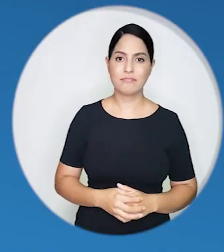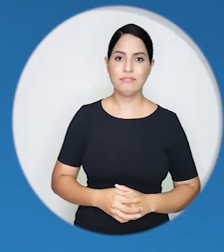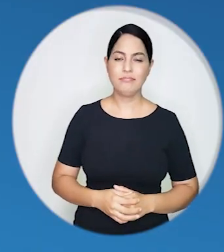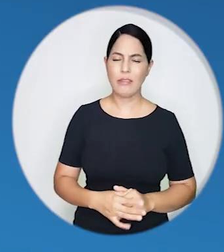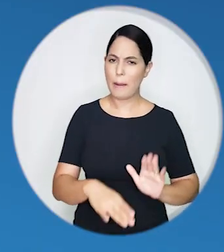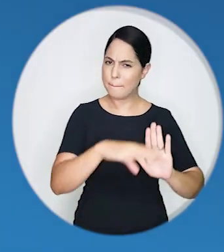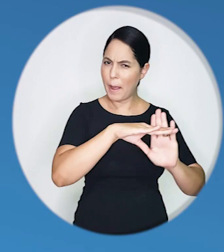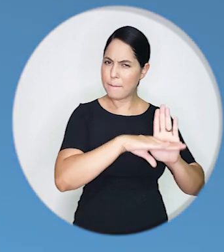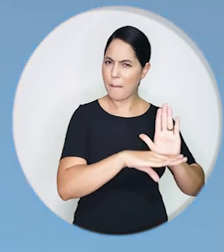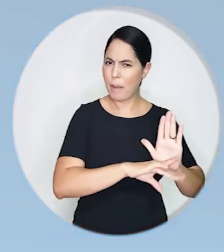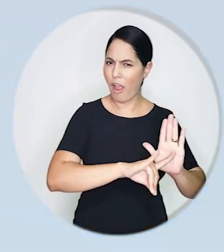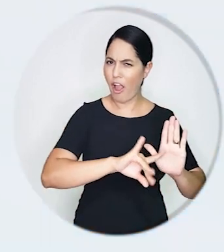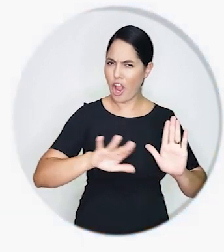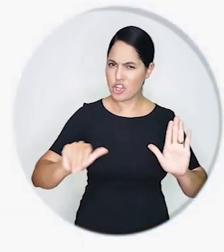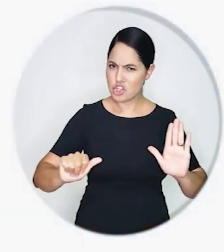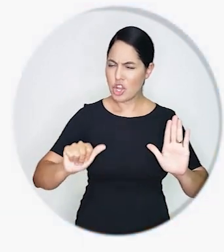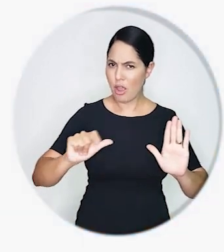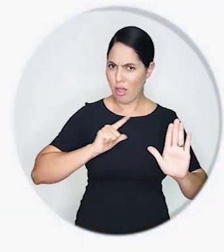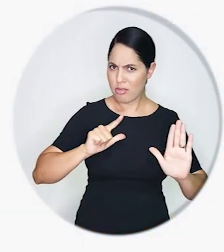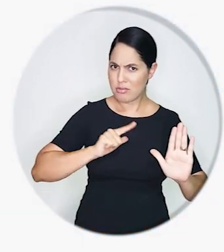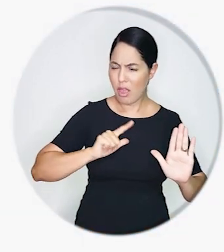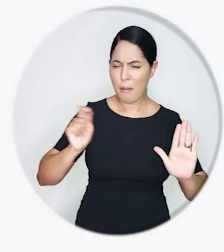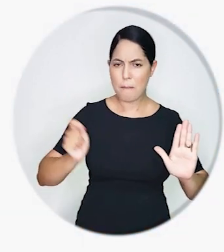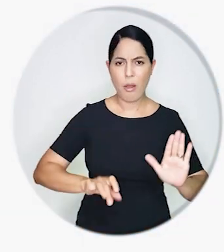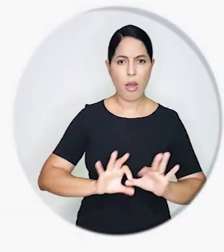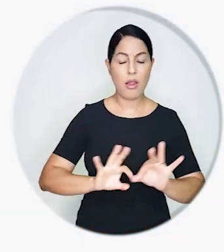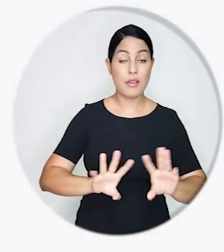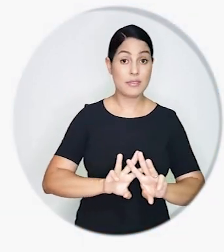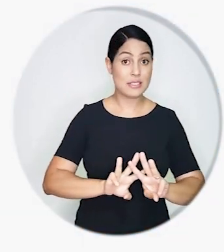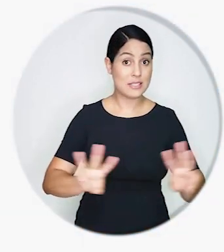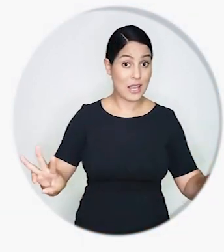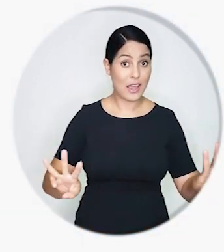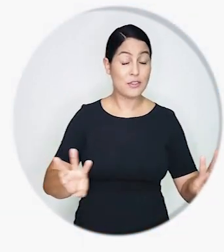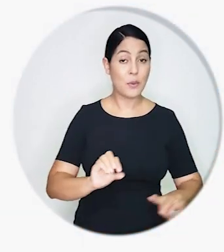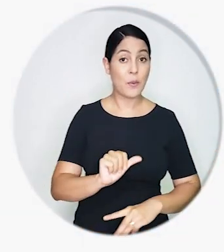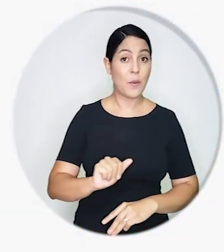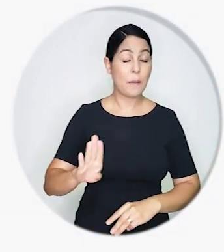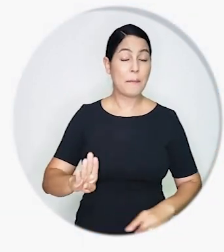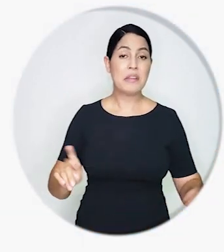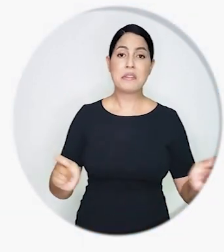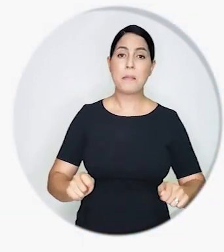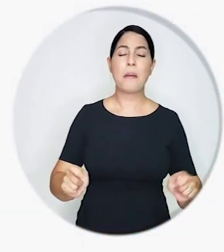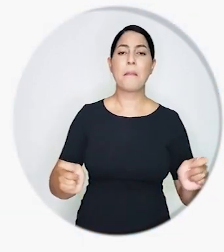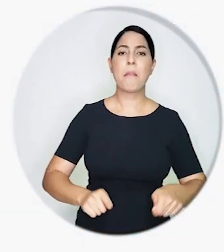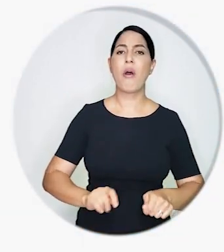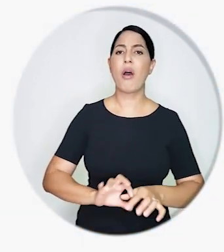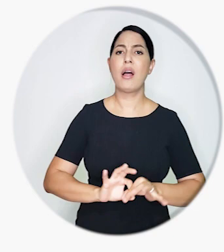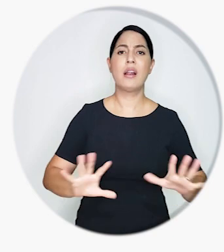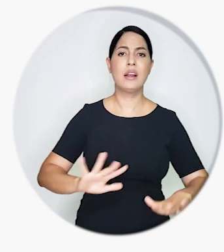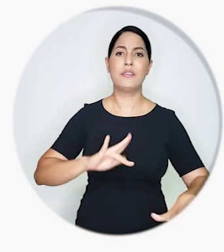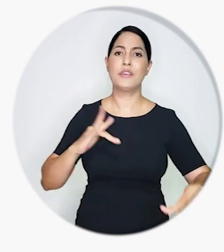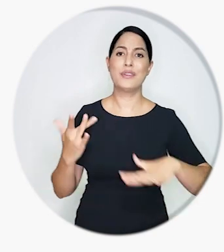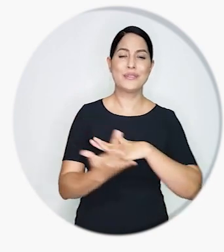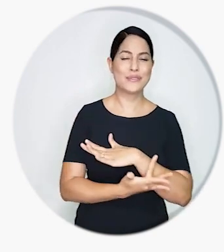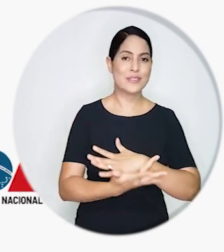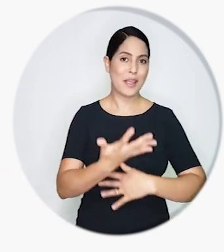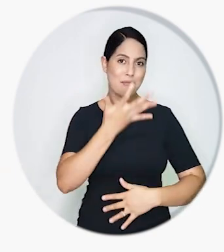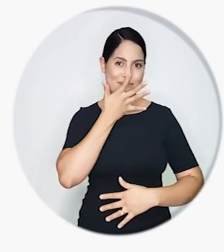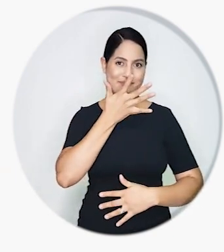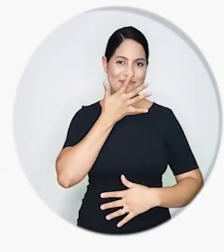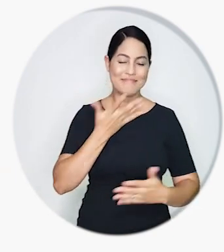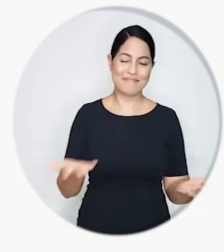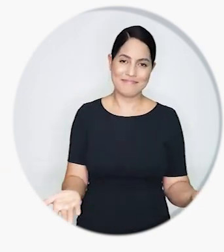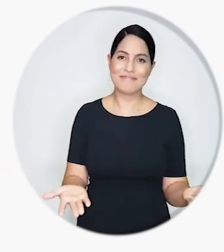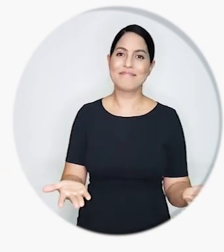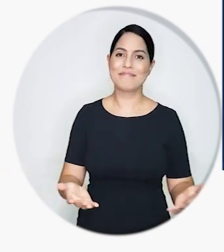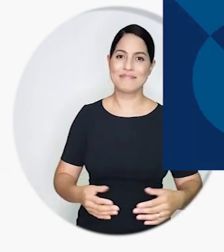as datas e cada fase da avaliação você acompanha tanto no site da OAB Nacional quanto nas redes sociais da Ordem dos Advogados do Brasil.